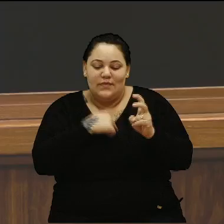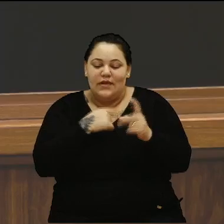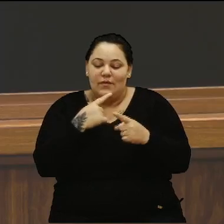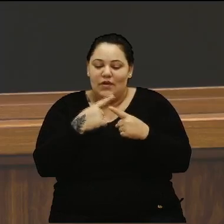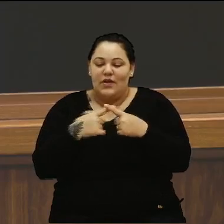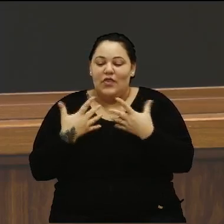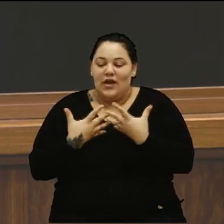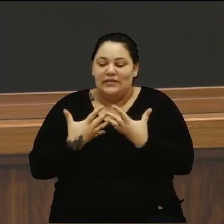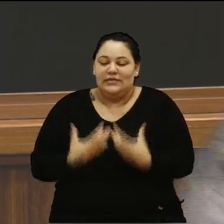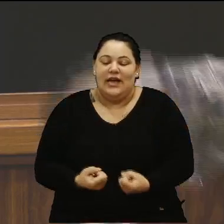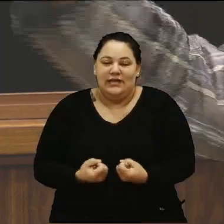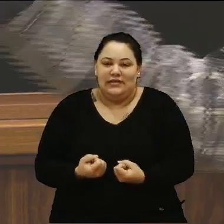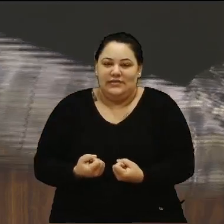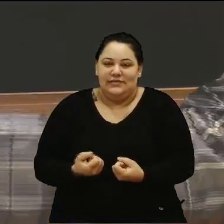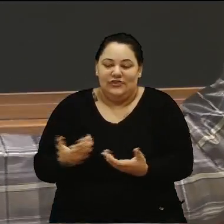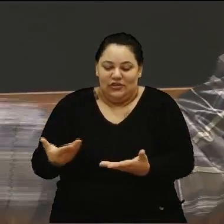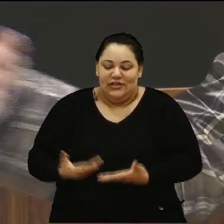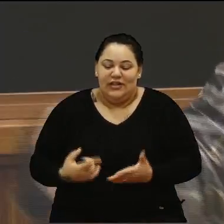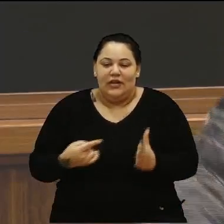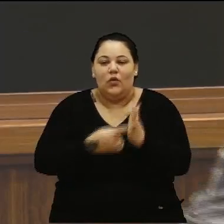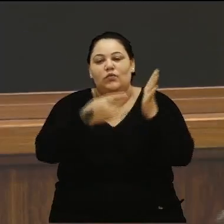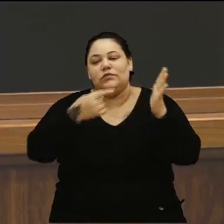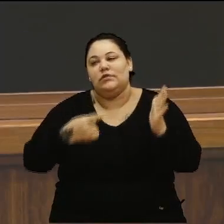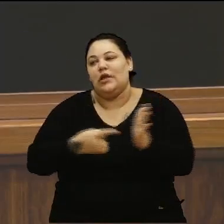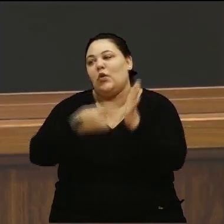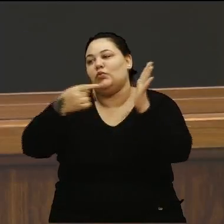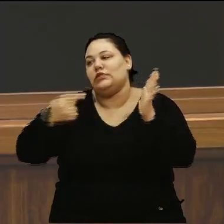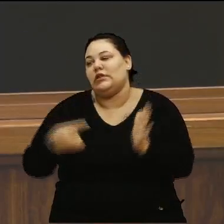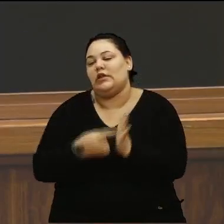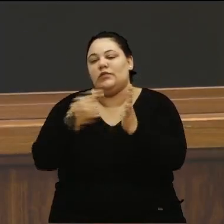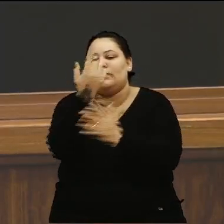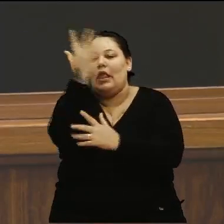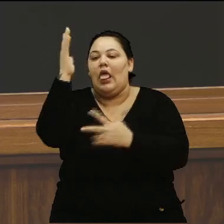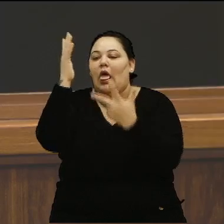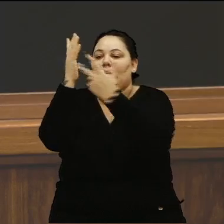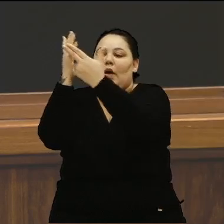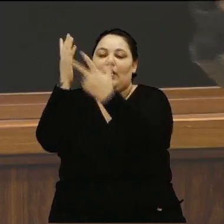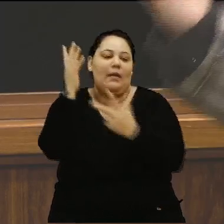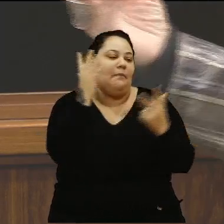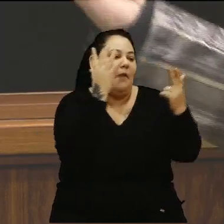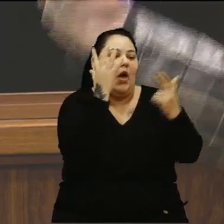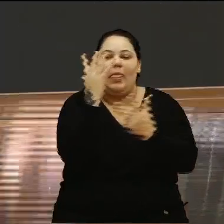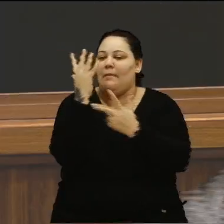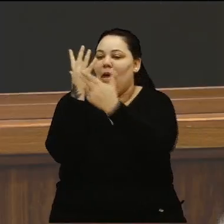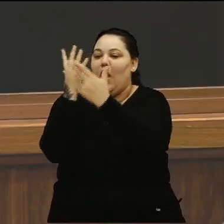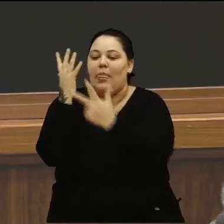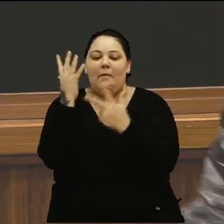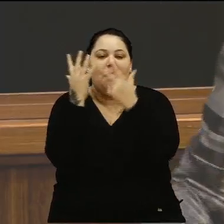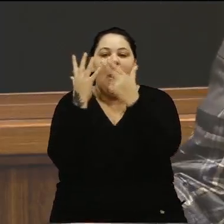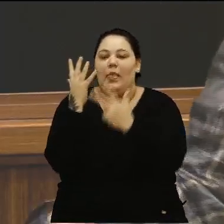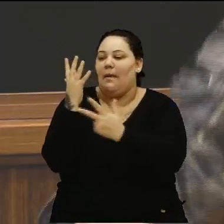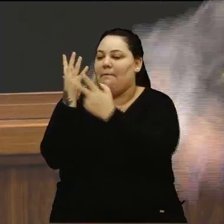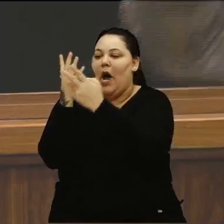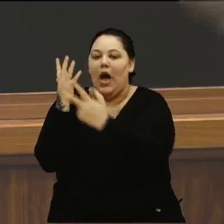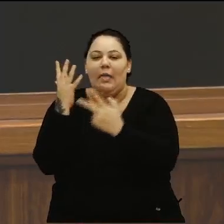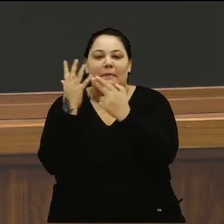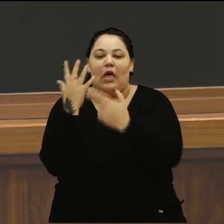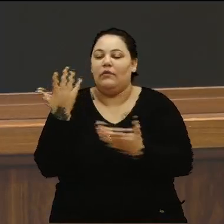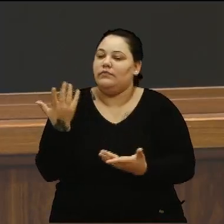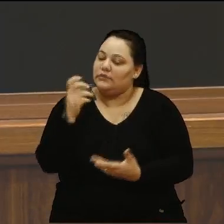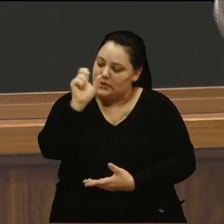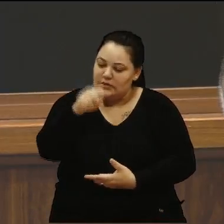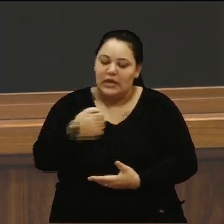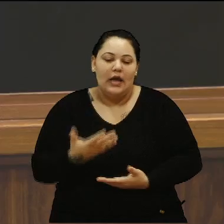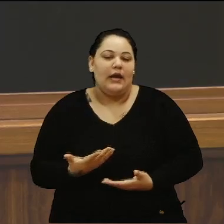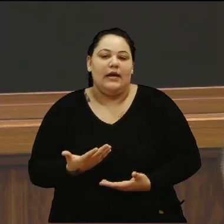receber denúncias de poda de árvore aqui, de poda de árvores ali, de poda de árvore em outro lugar. Sim, uma